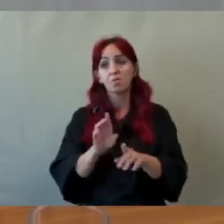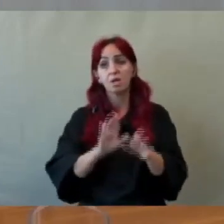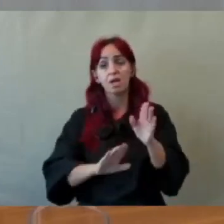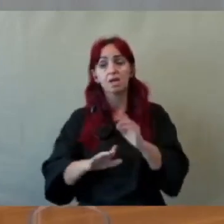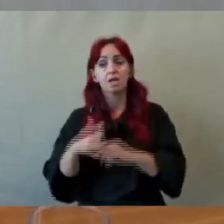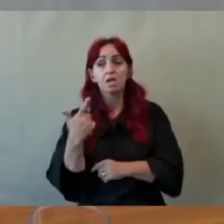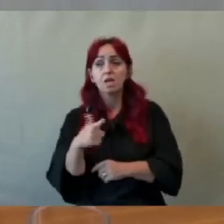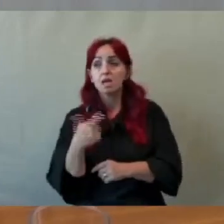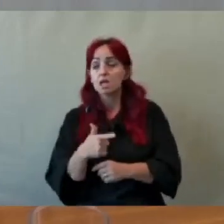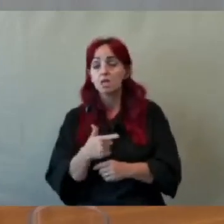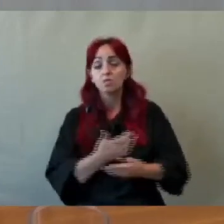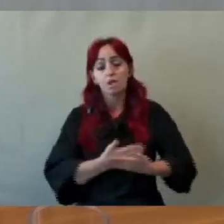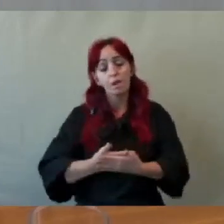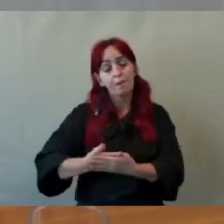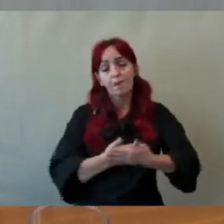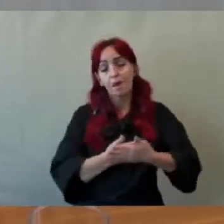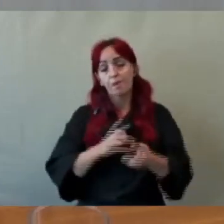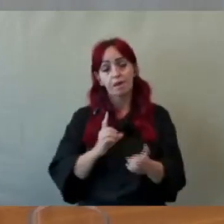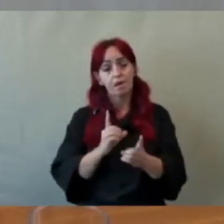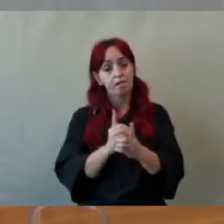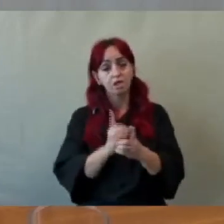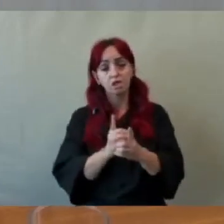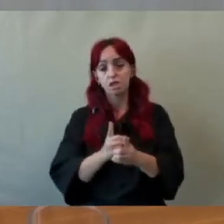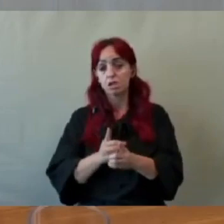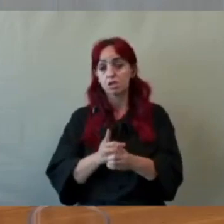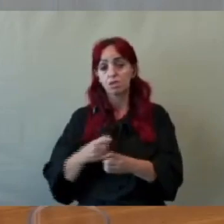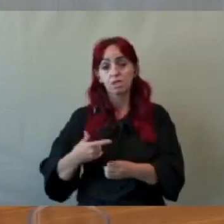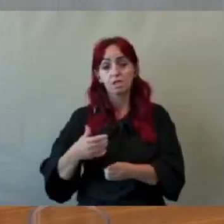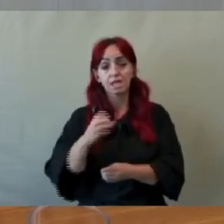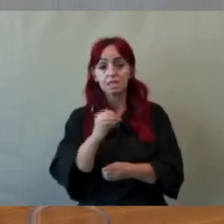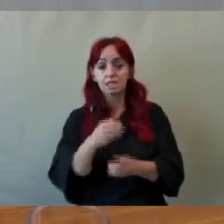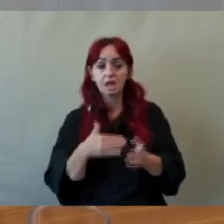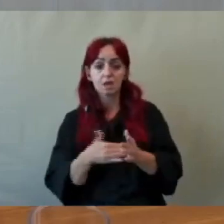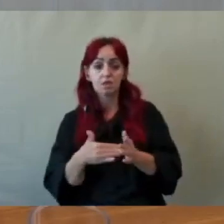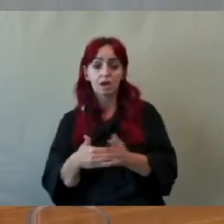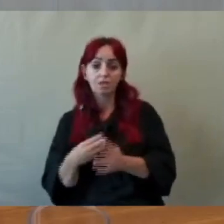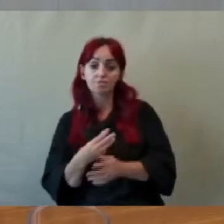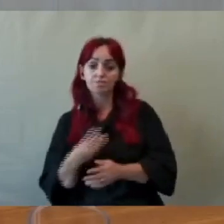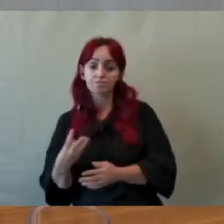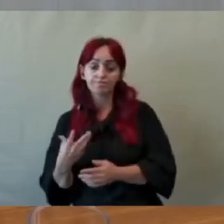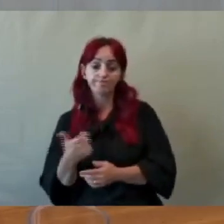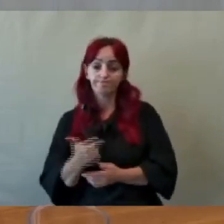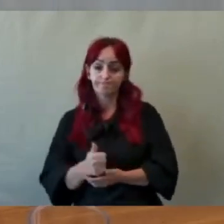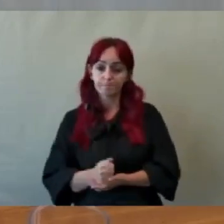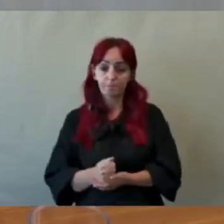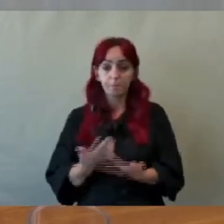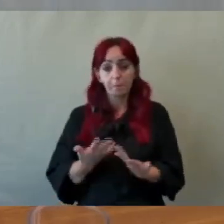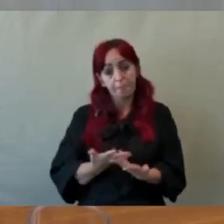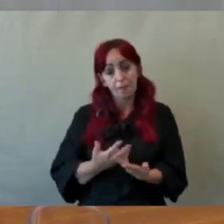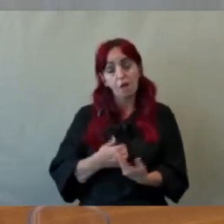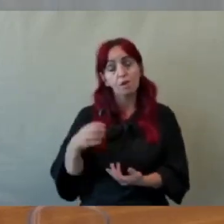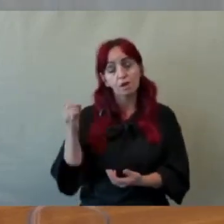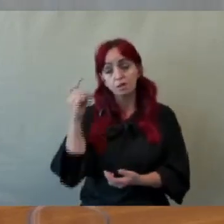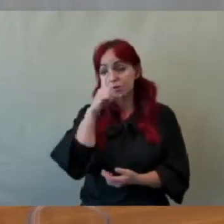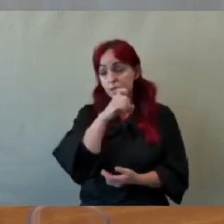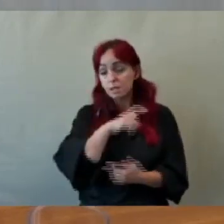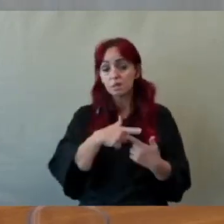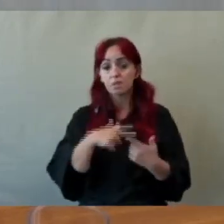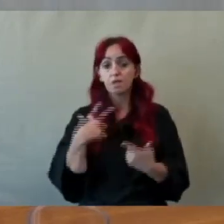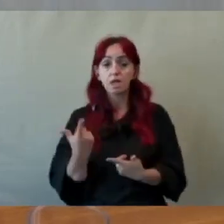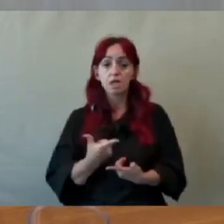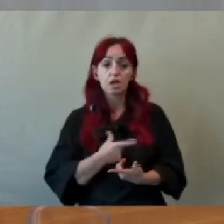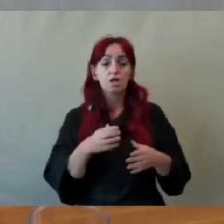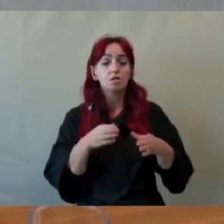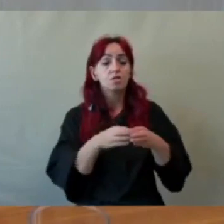0. Então, isso para a gente é muito caro, enquanto entidade. Enquanto trabalhadores, né, a nossa categoria